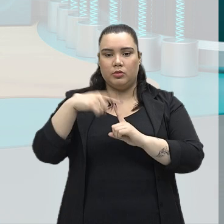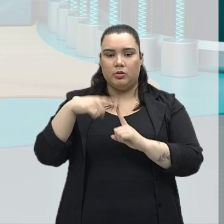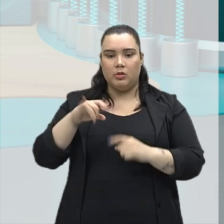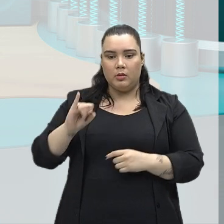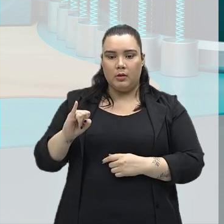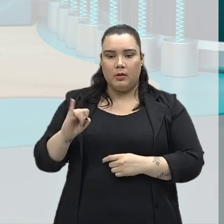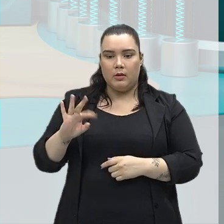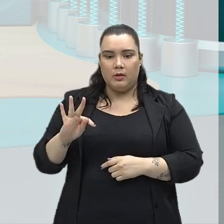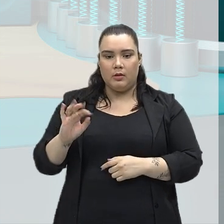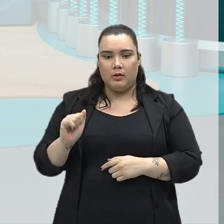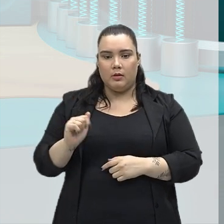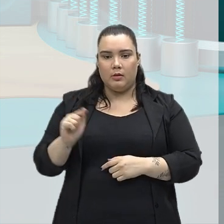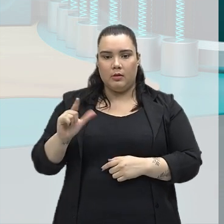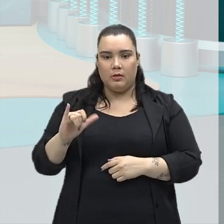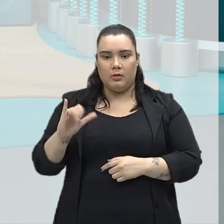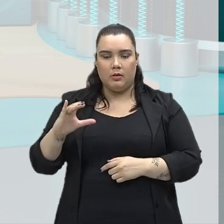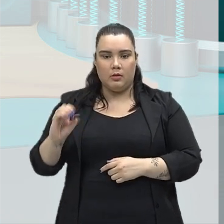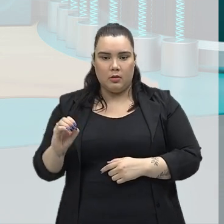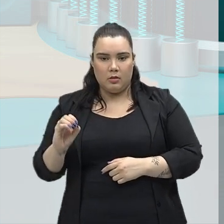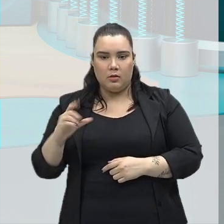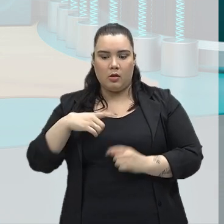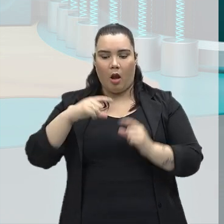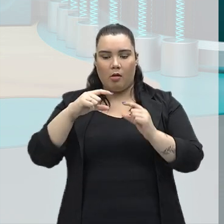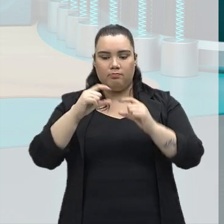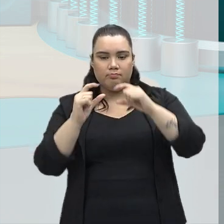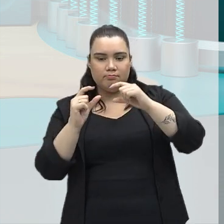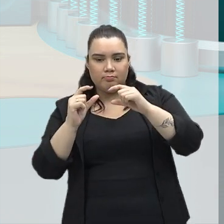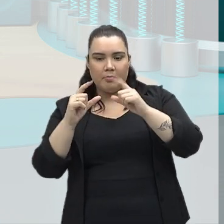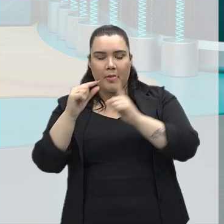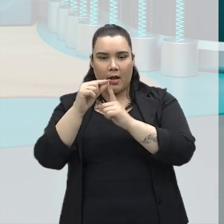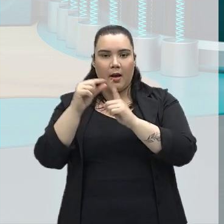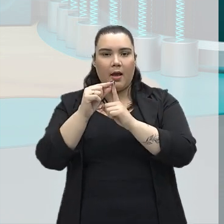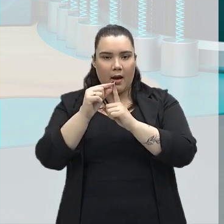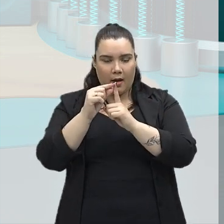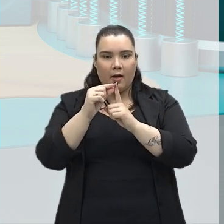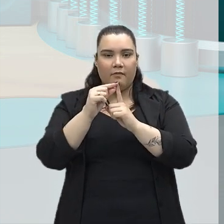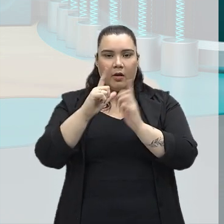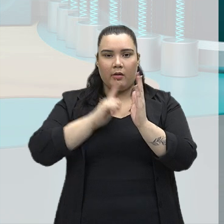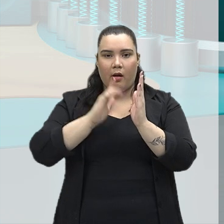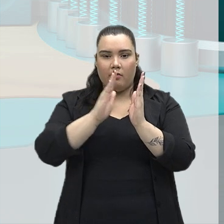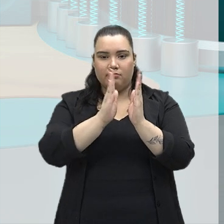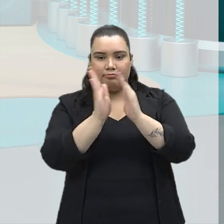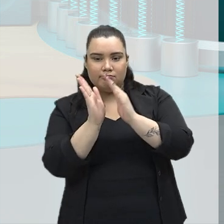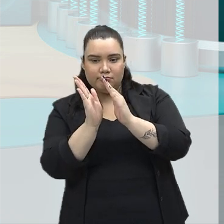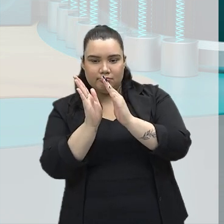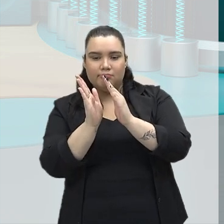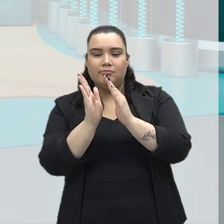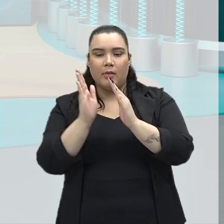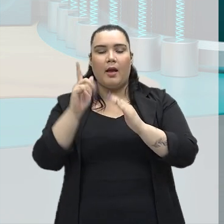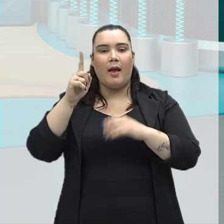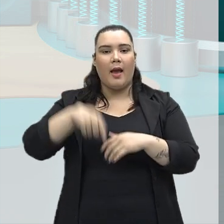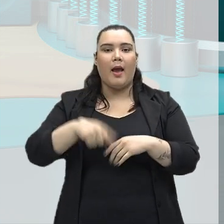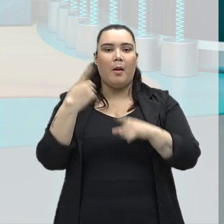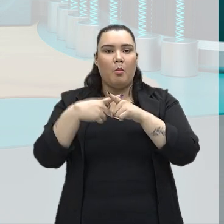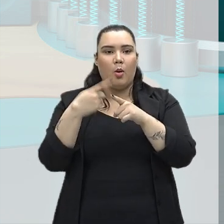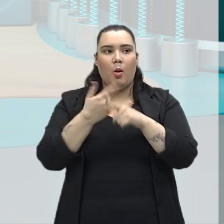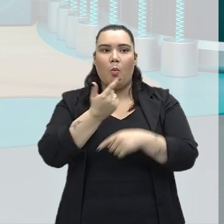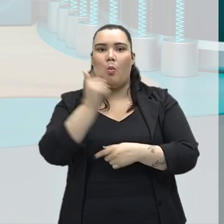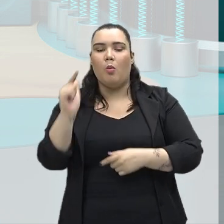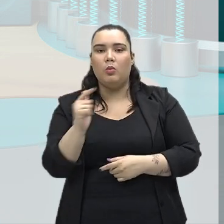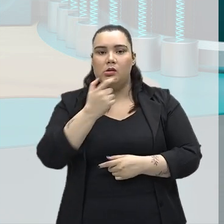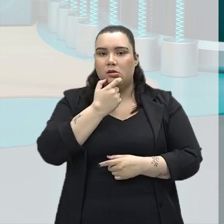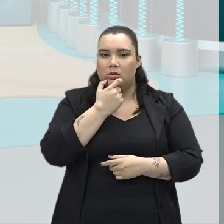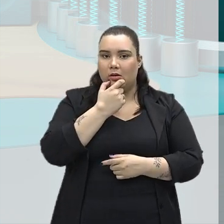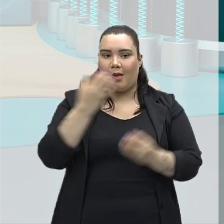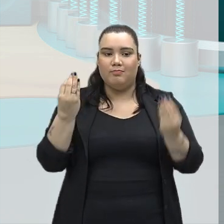em itálico são palavras que vêm em outros idiomas, tá bom? Então, se ela estiver ali meio deitadinha, é porque ela está sendo usada em outro